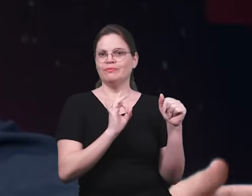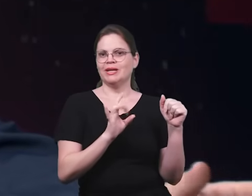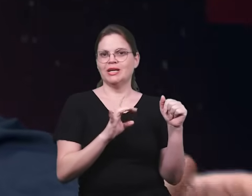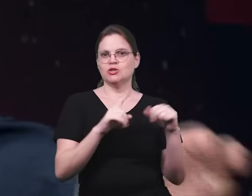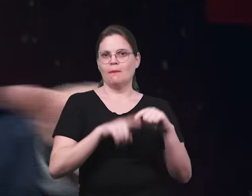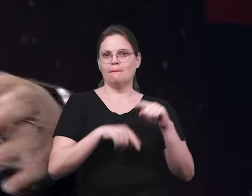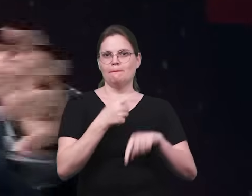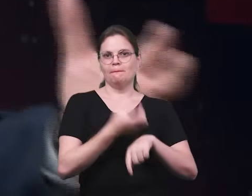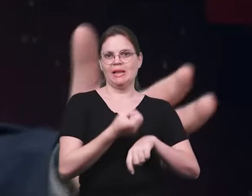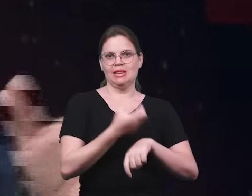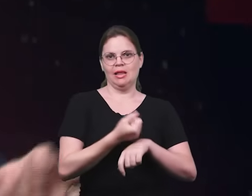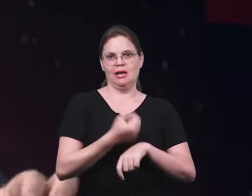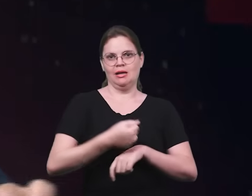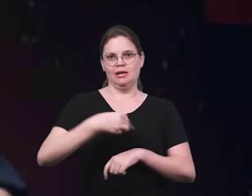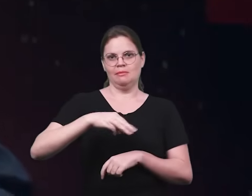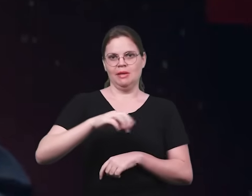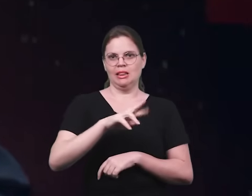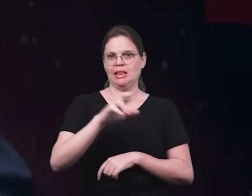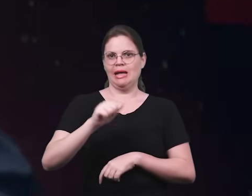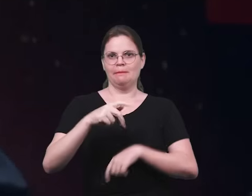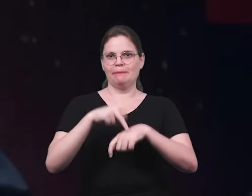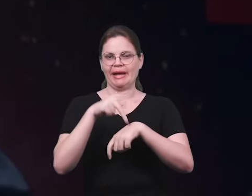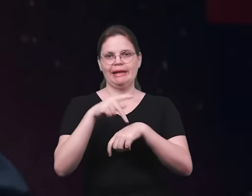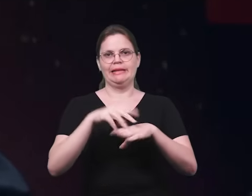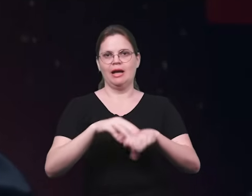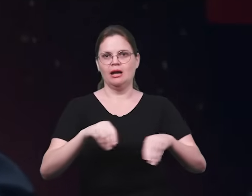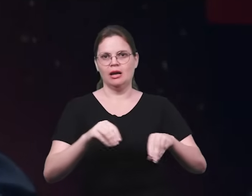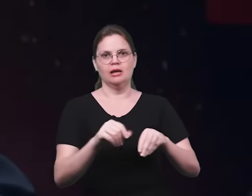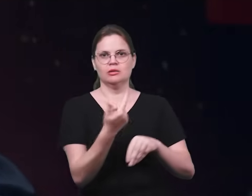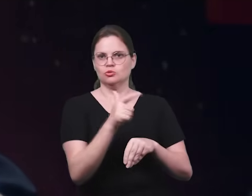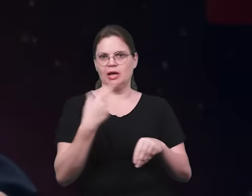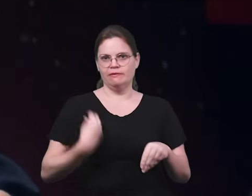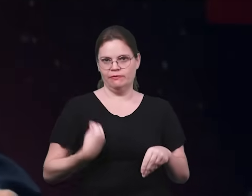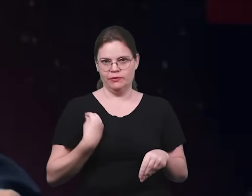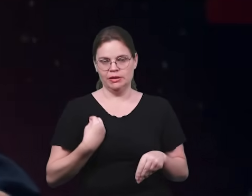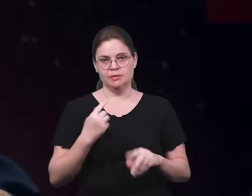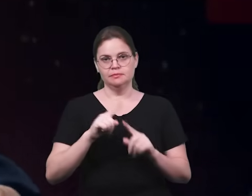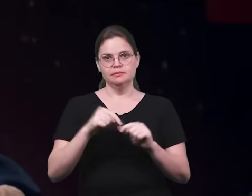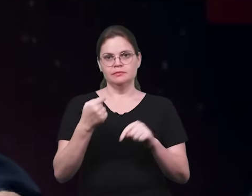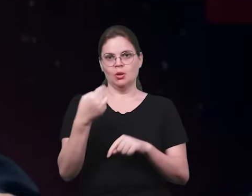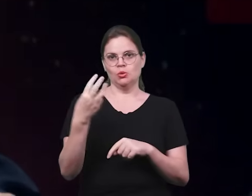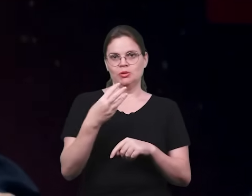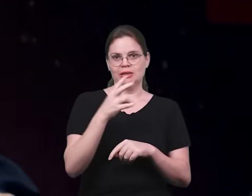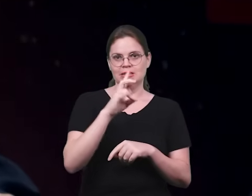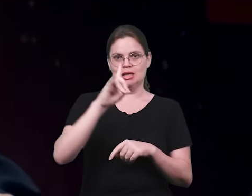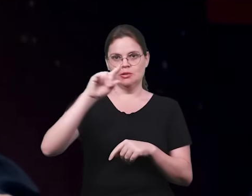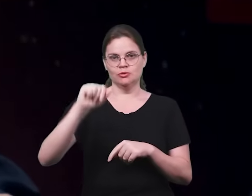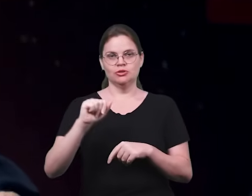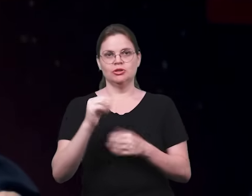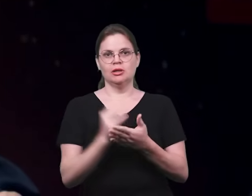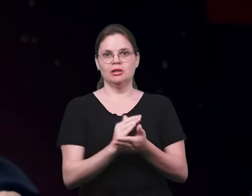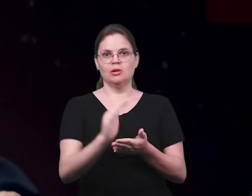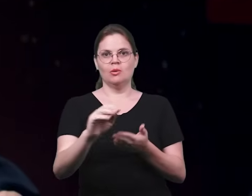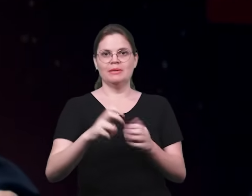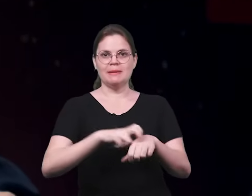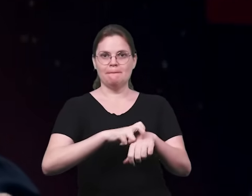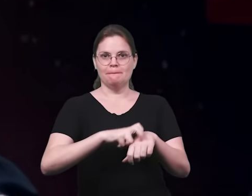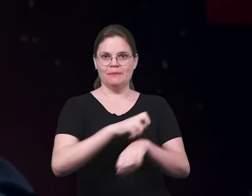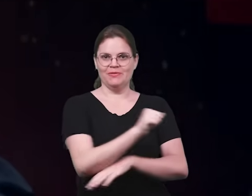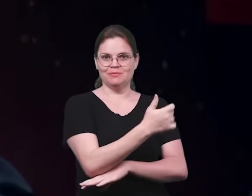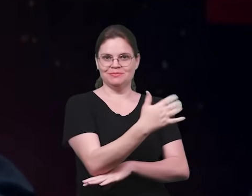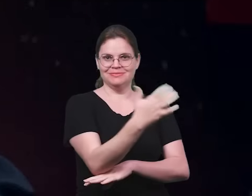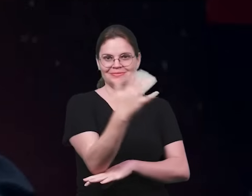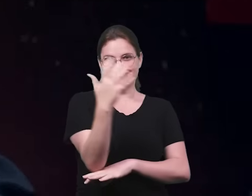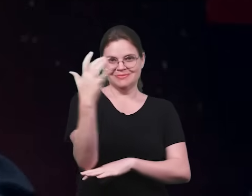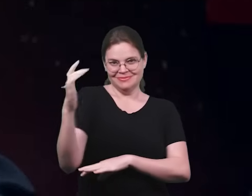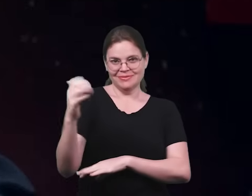matéria, né? Isso. Assim, inanimada. Mas ao terceiro dia ele compartilha uma vida, que é a parte das